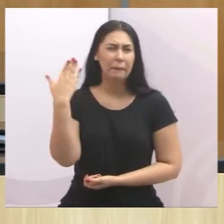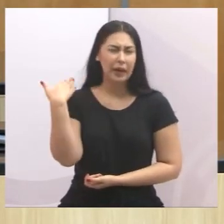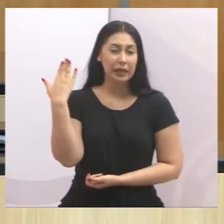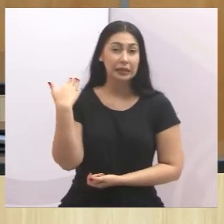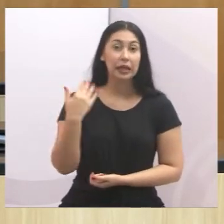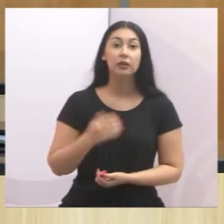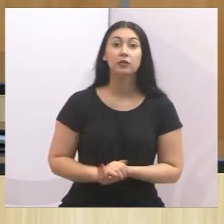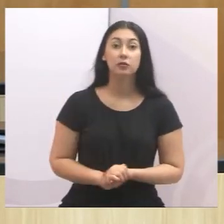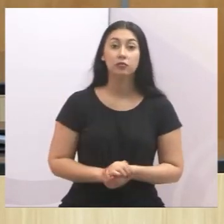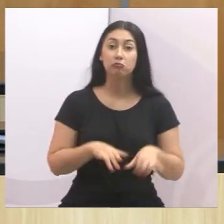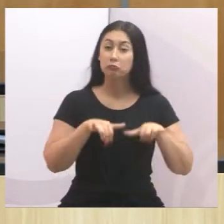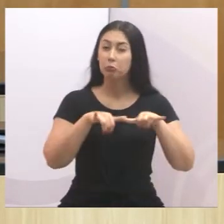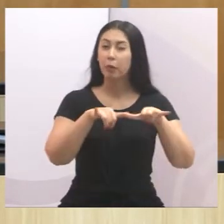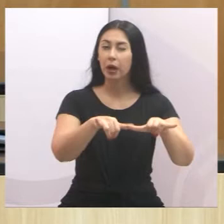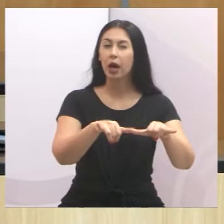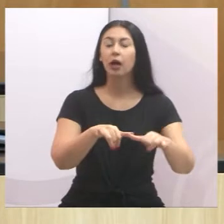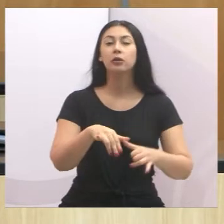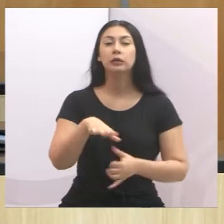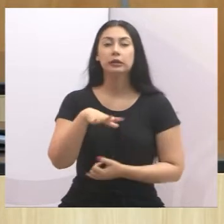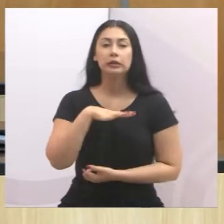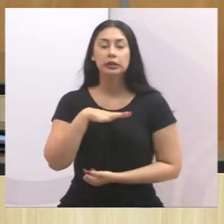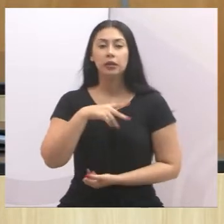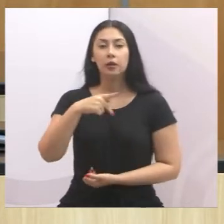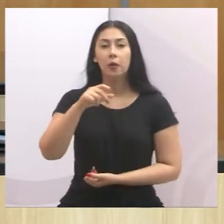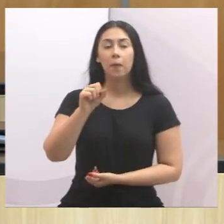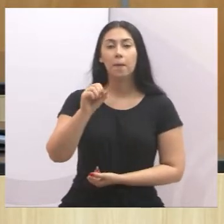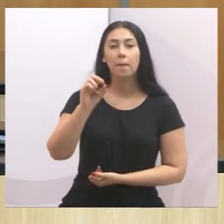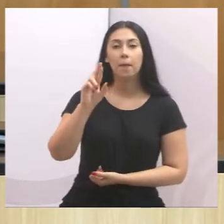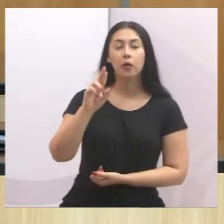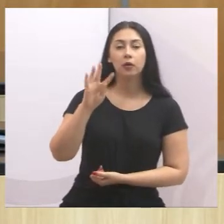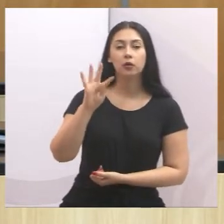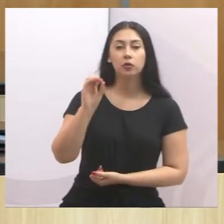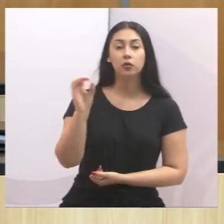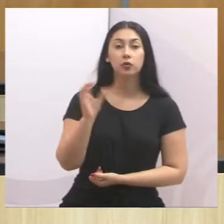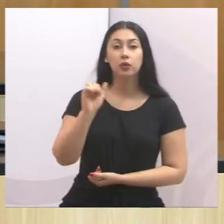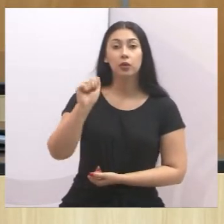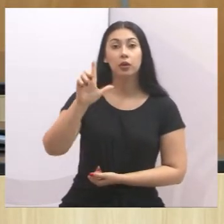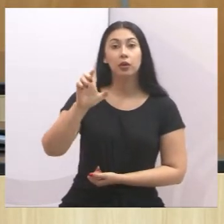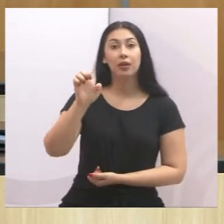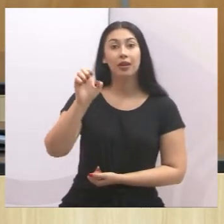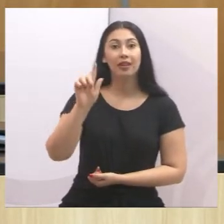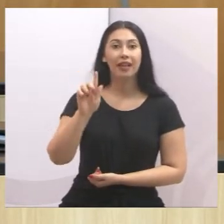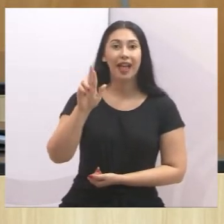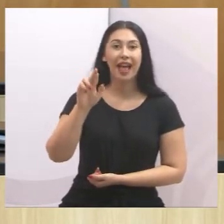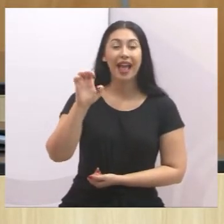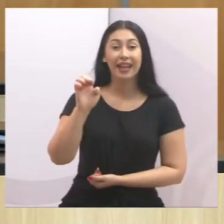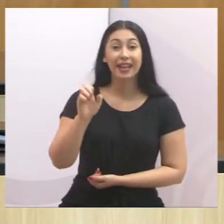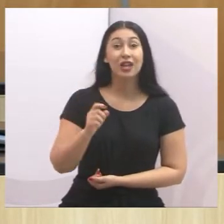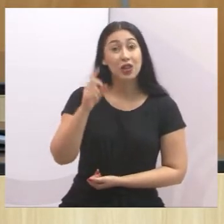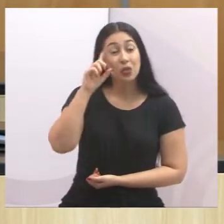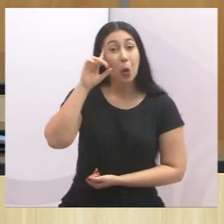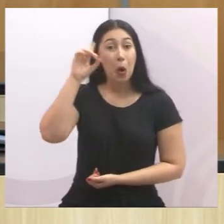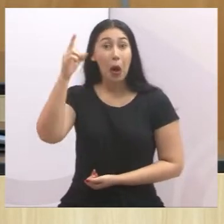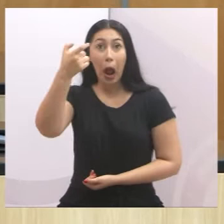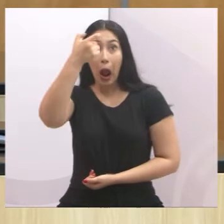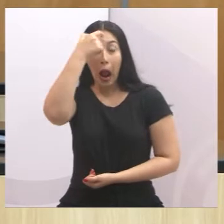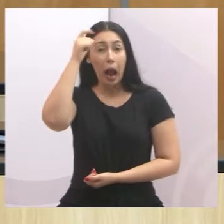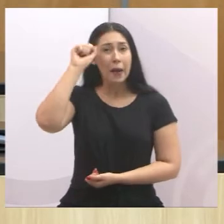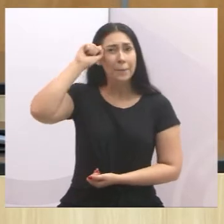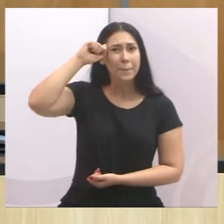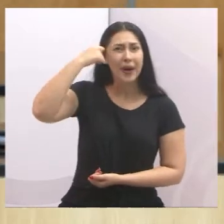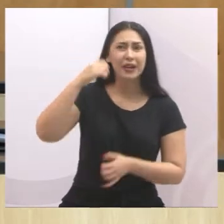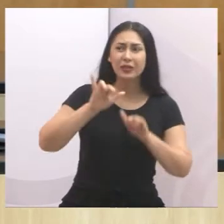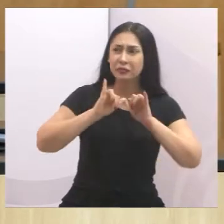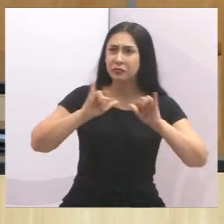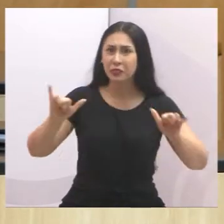suas unidades situada em Porto Alegre. Tragicamente, em pleno dia da consciência negra, noticiou-se o